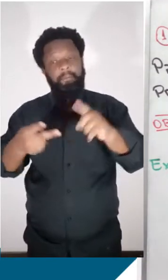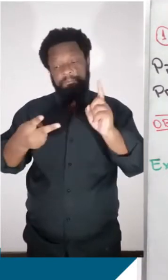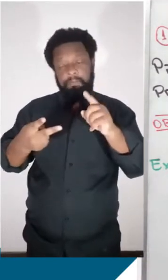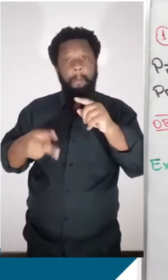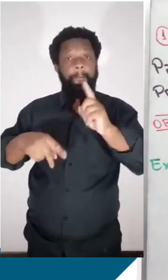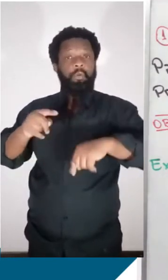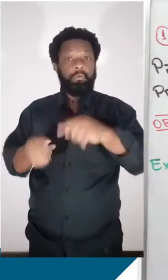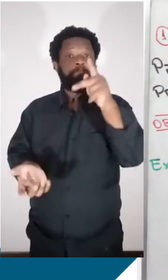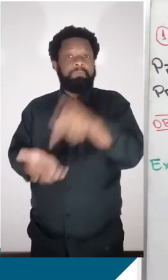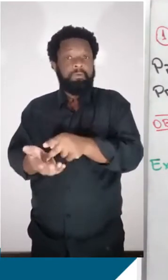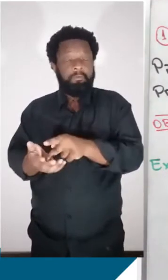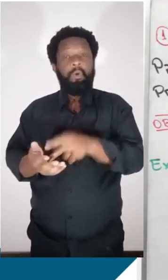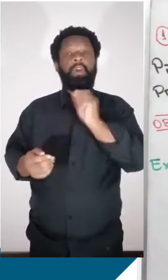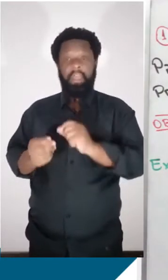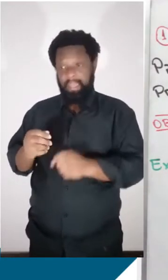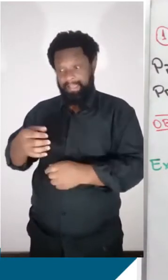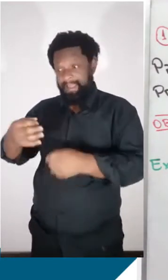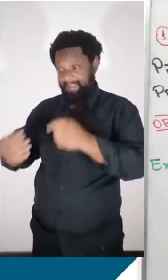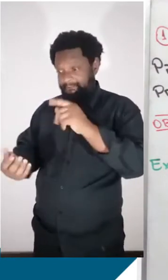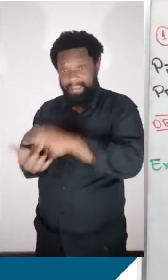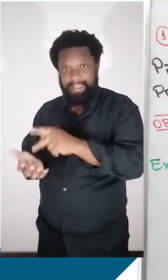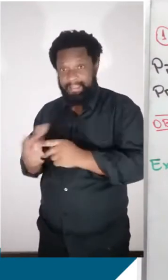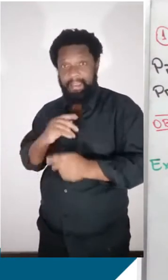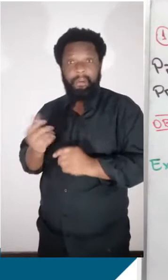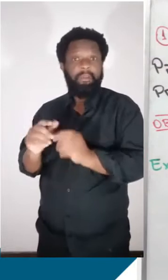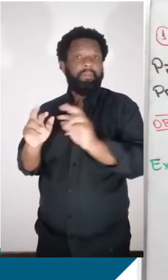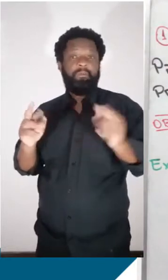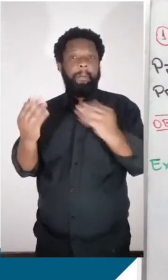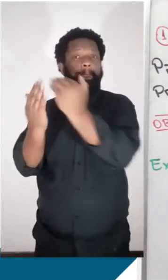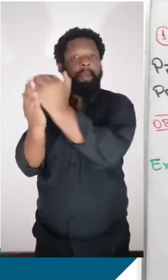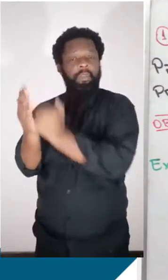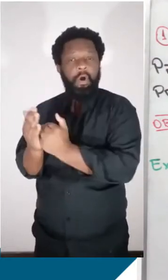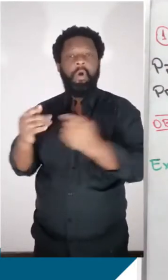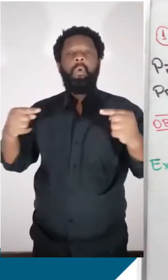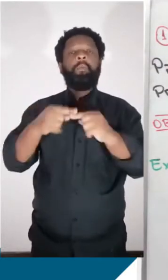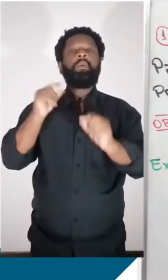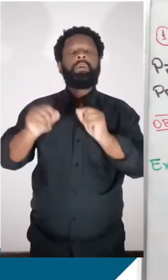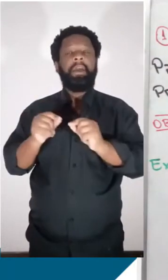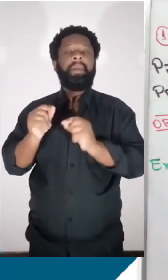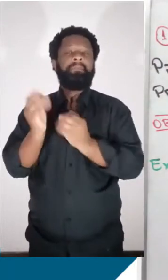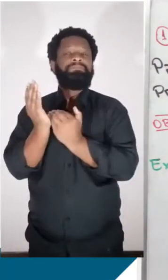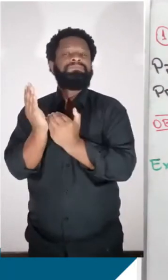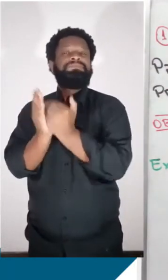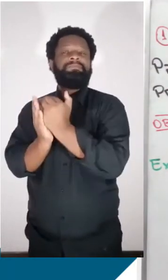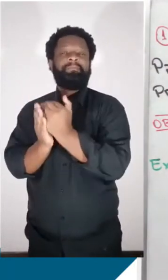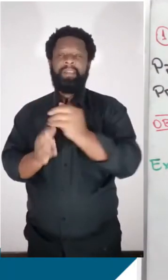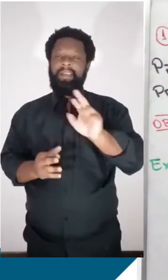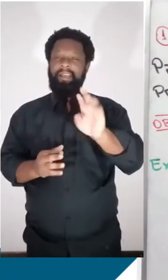Enquanto que o produto real, o que eu realmente obtive, que é um pouco menos do que eu esperava, vai estar associado ao rendimento,